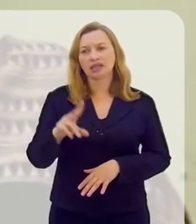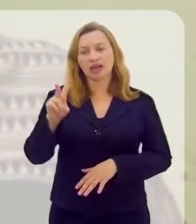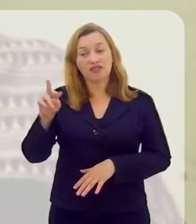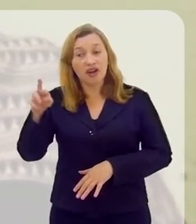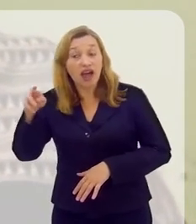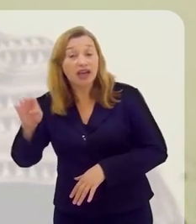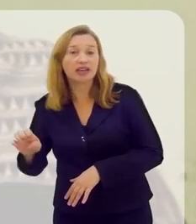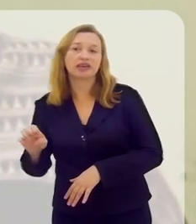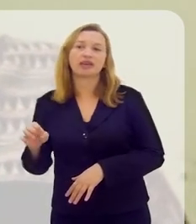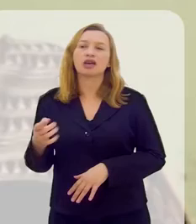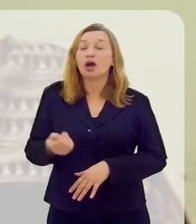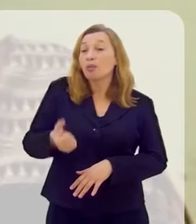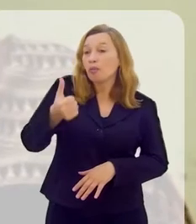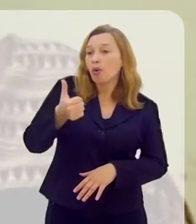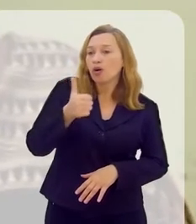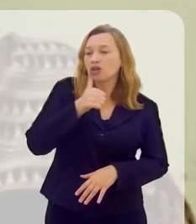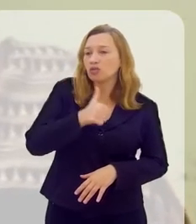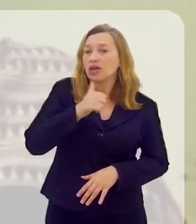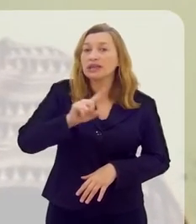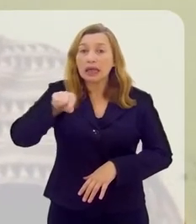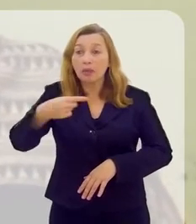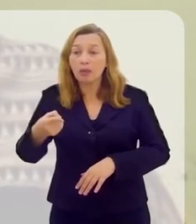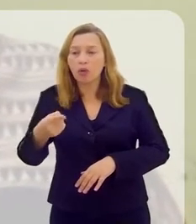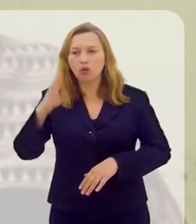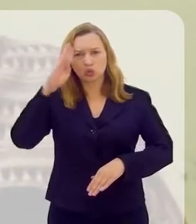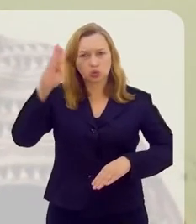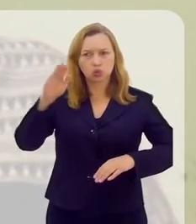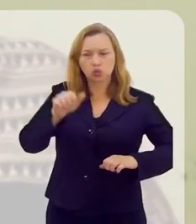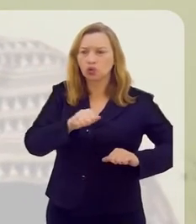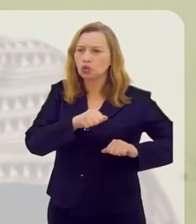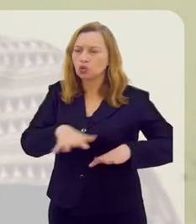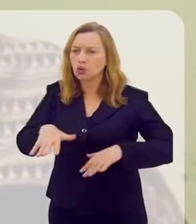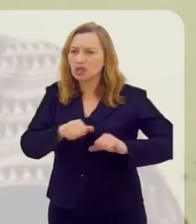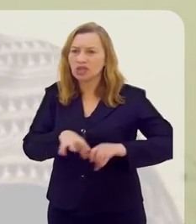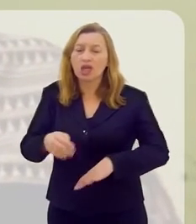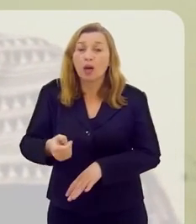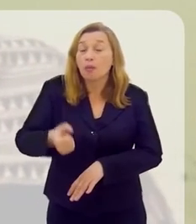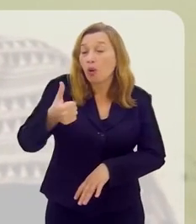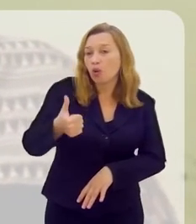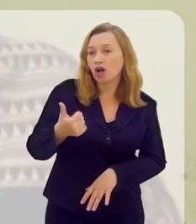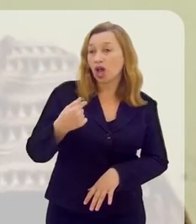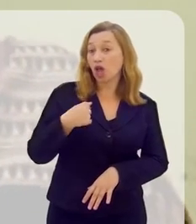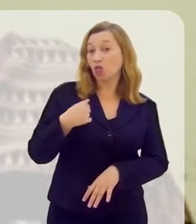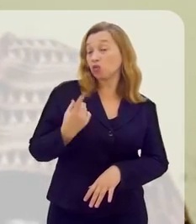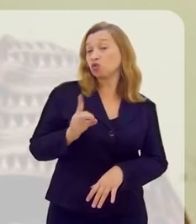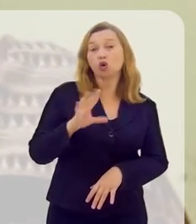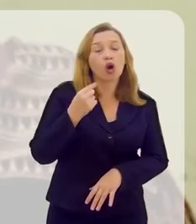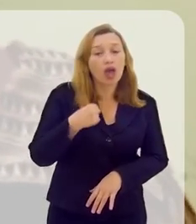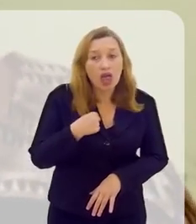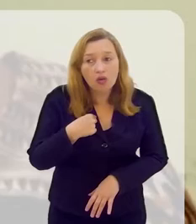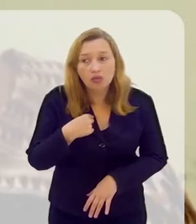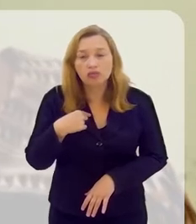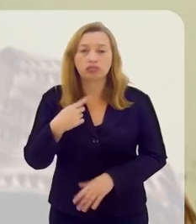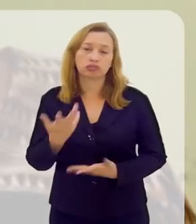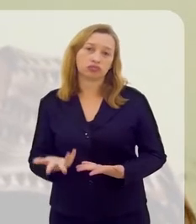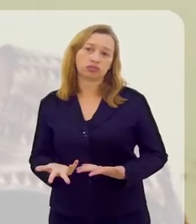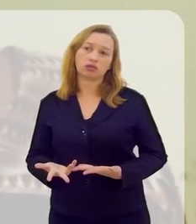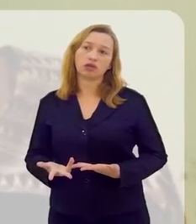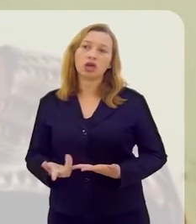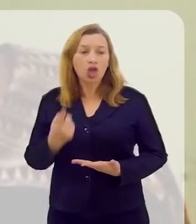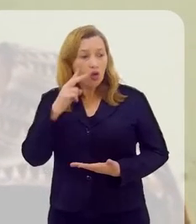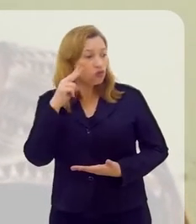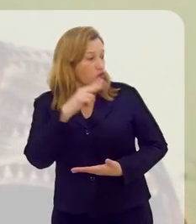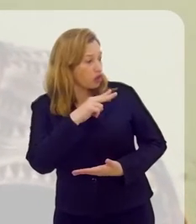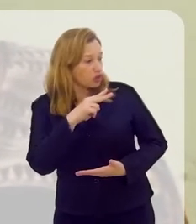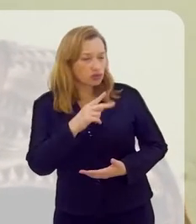Varig, poucas mulheres. Depois, no Exército, poucas mulheres na área de engenharia, eu era a única também. Então, não é. Eu